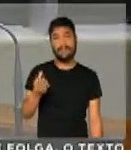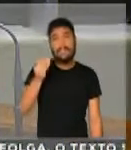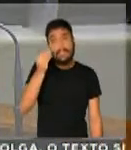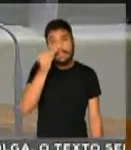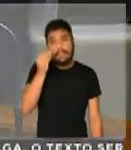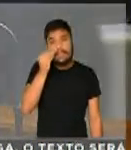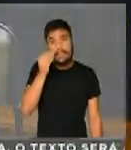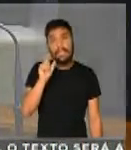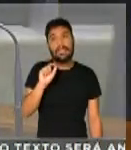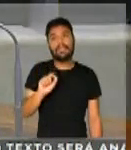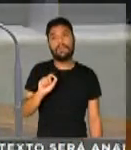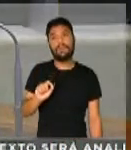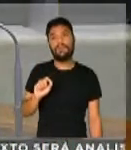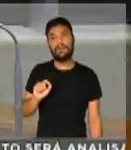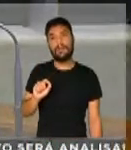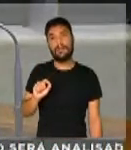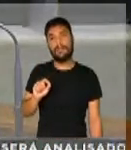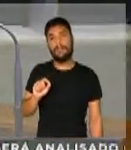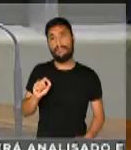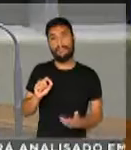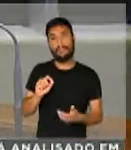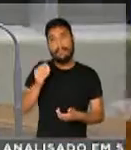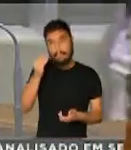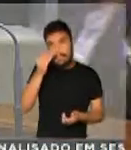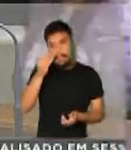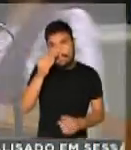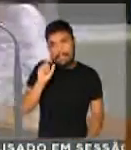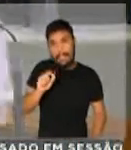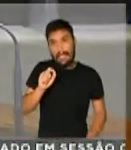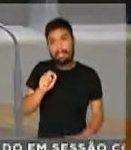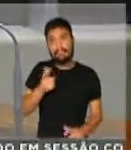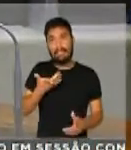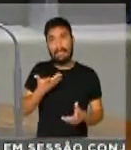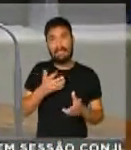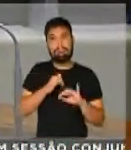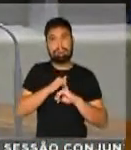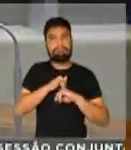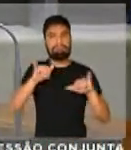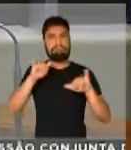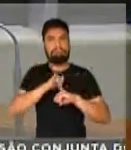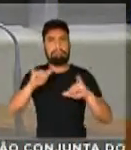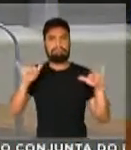tenta gerar uma falsa polêmica.